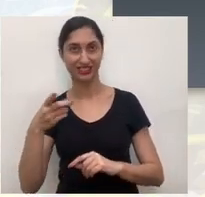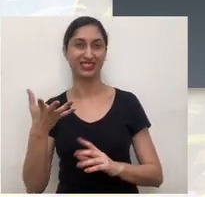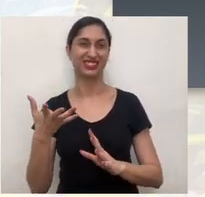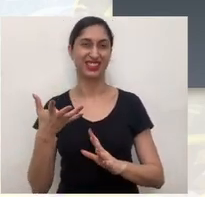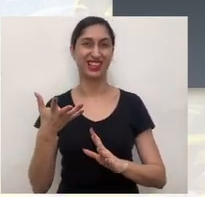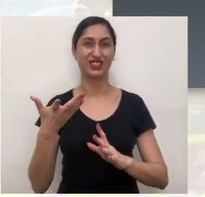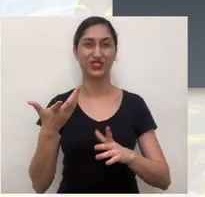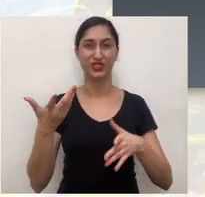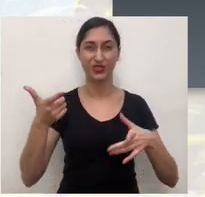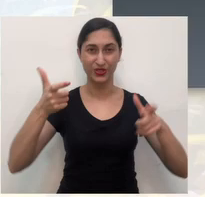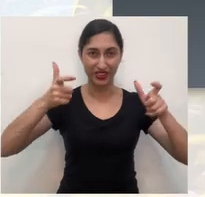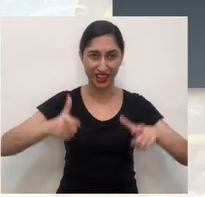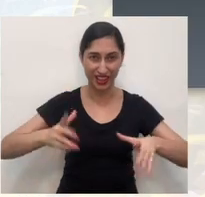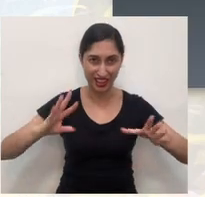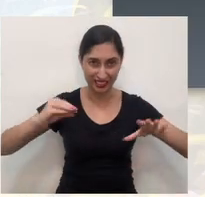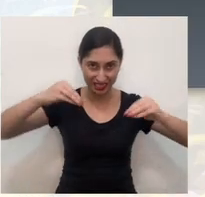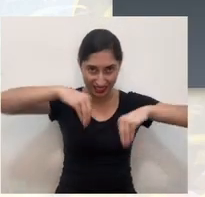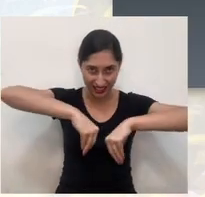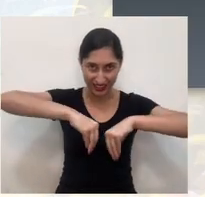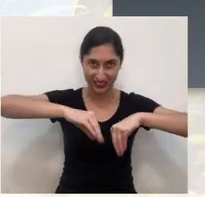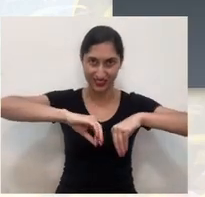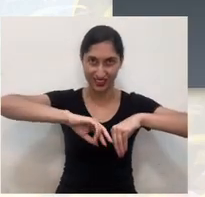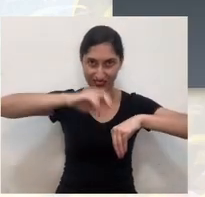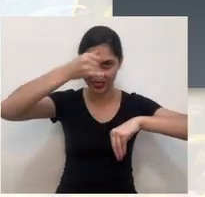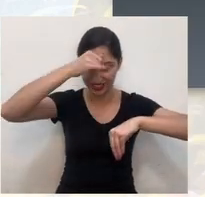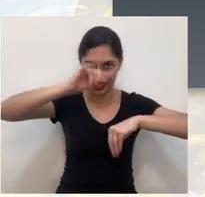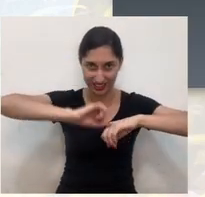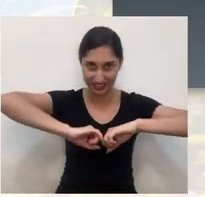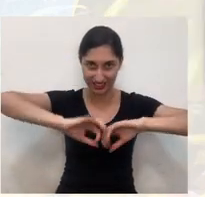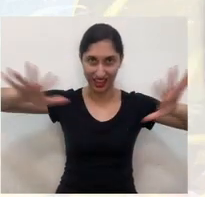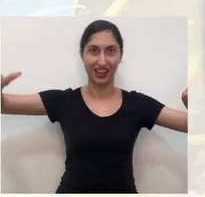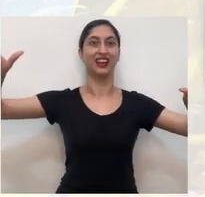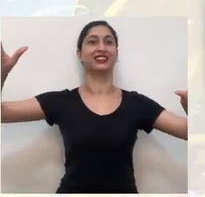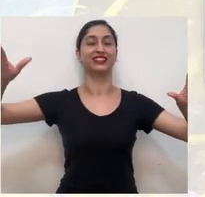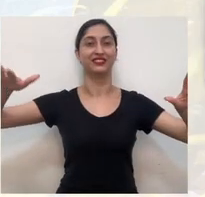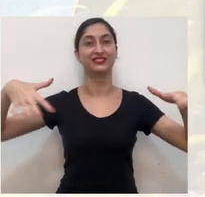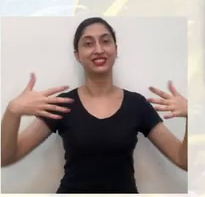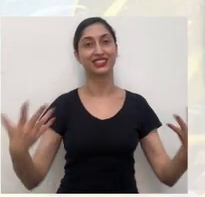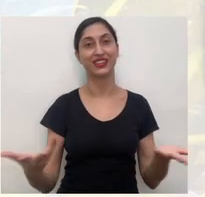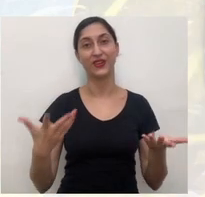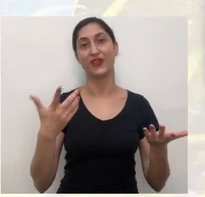cidade. O desenho vai de encontro, vai